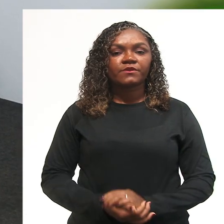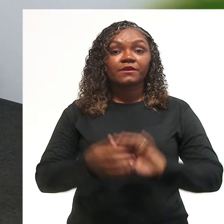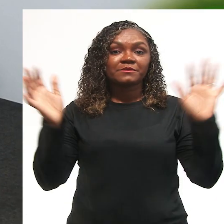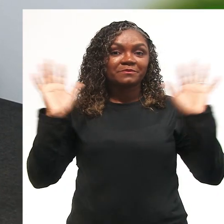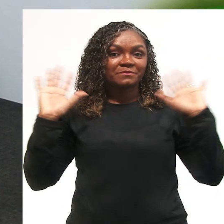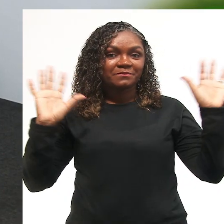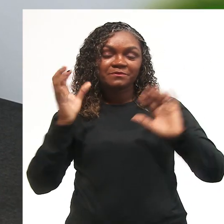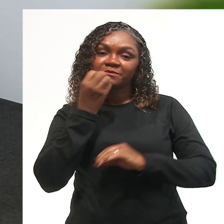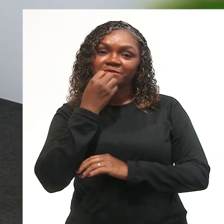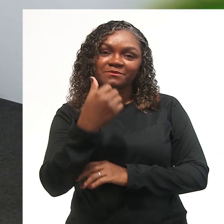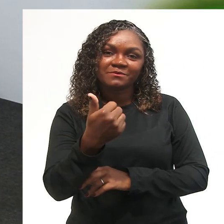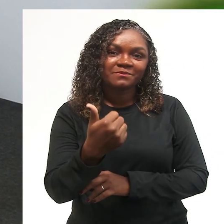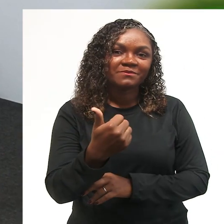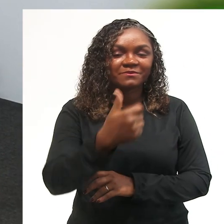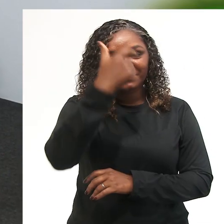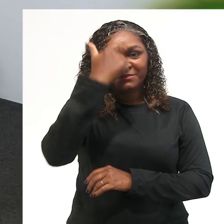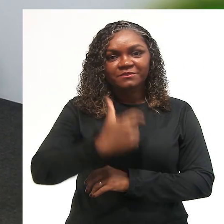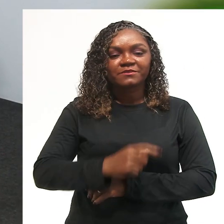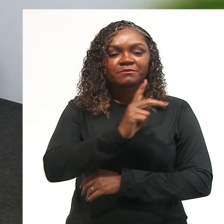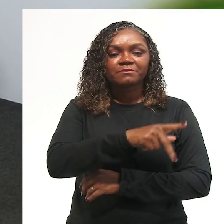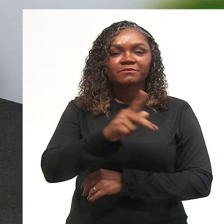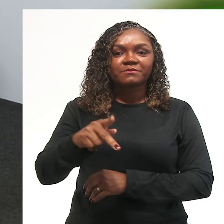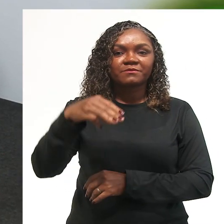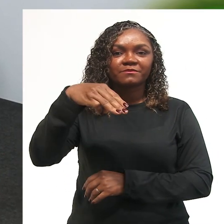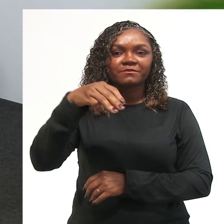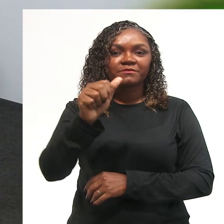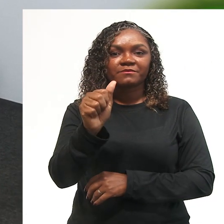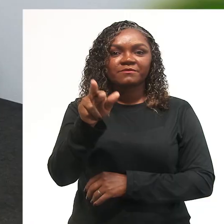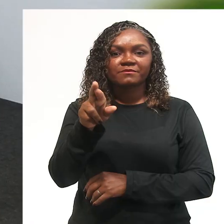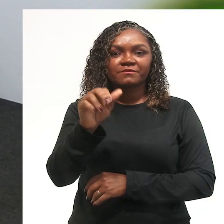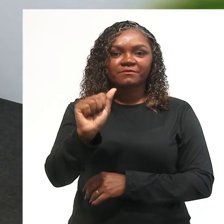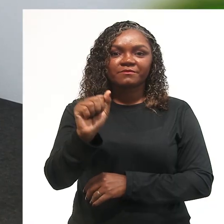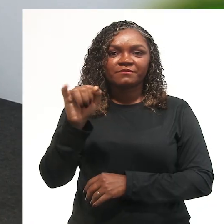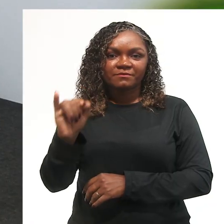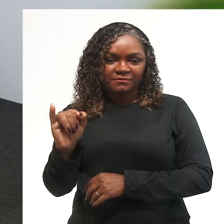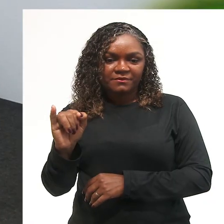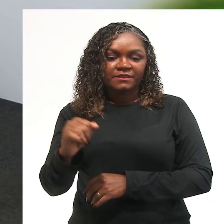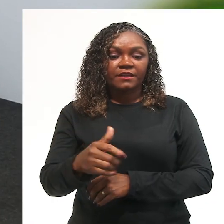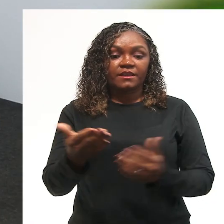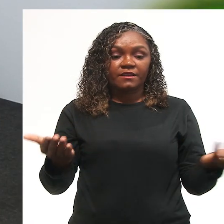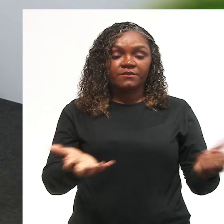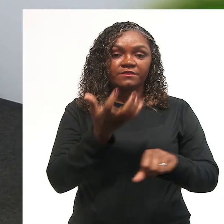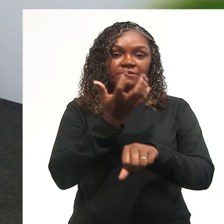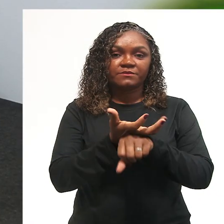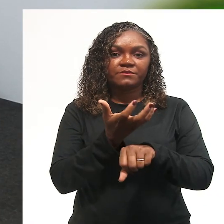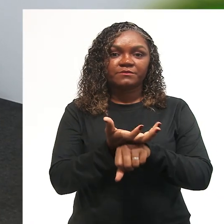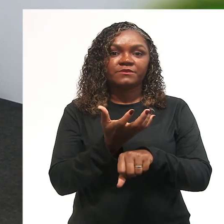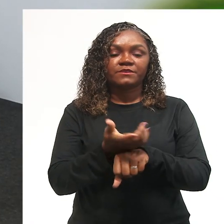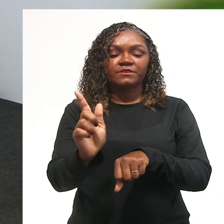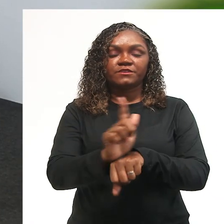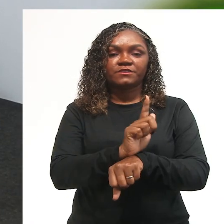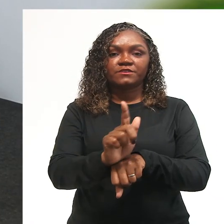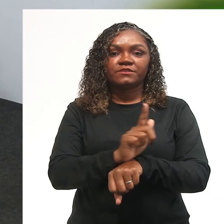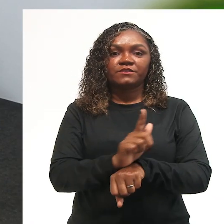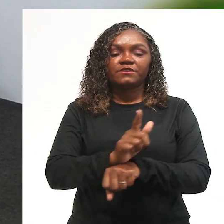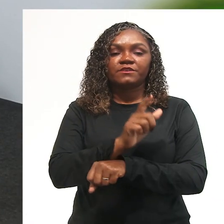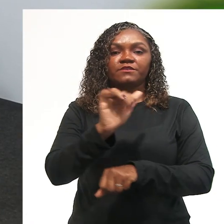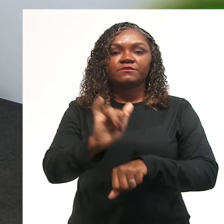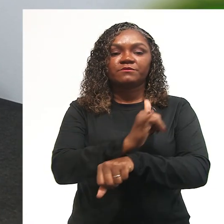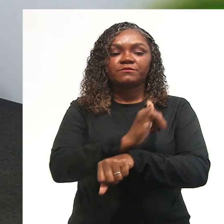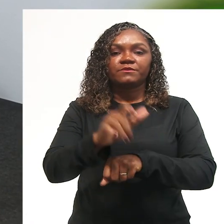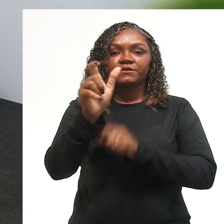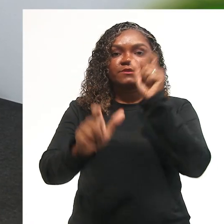Olá, tudo bem? Eu sou a professora Maraí Rodrigues e essa é a disciplina de Gestão Estratégica de